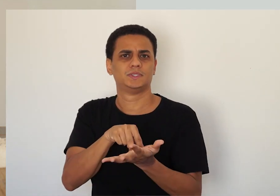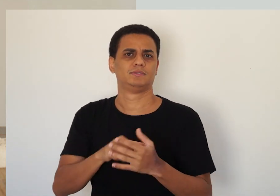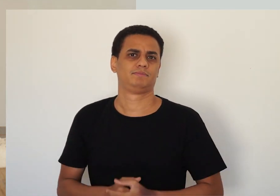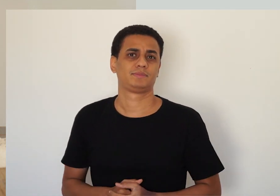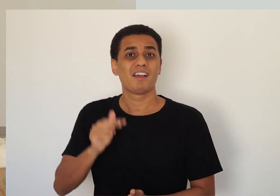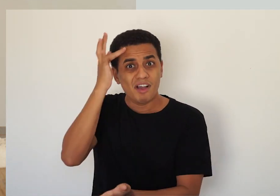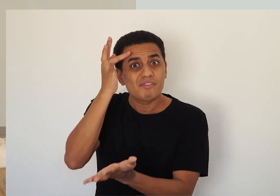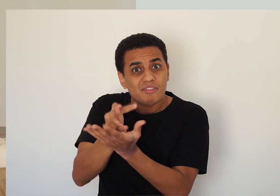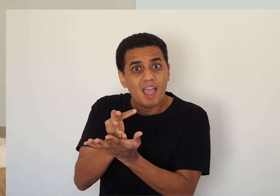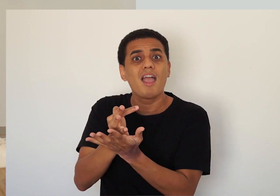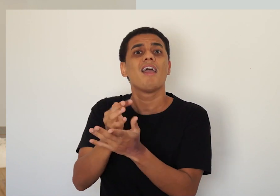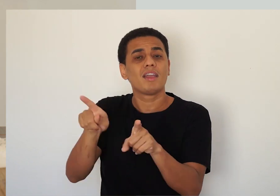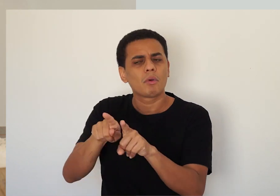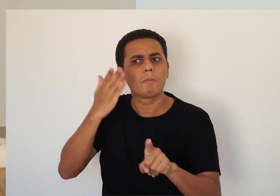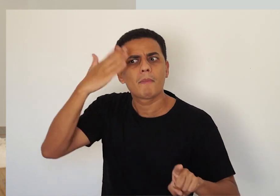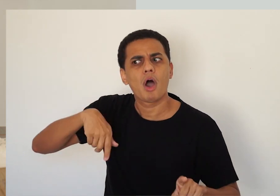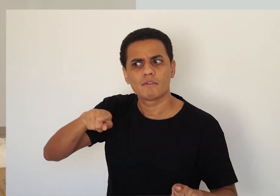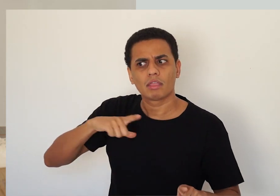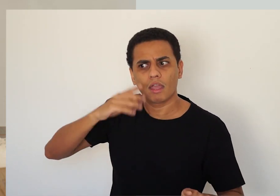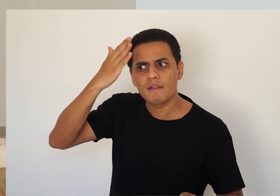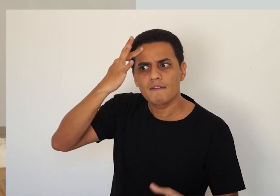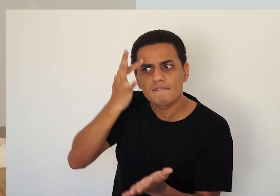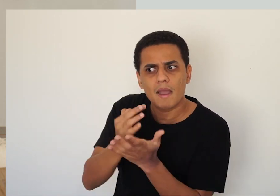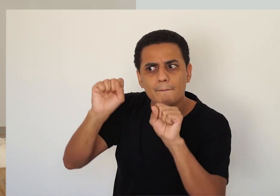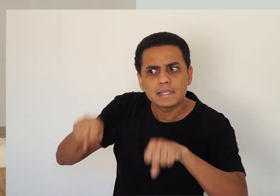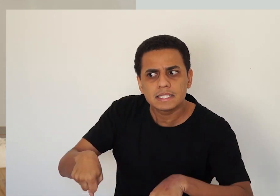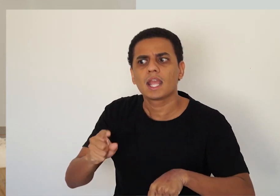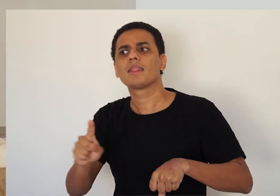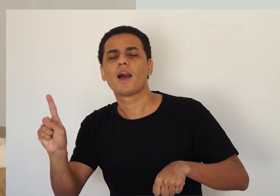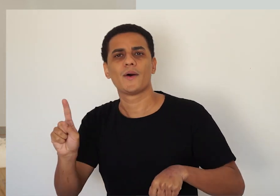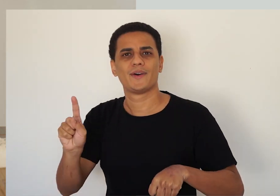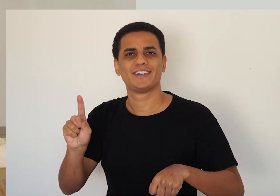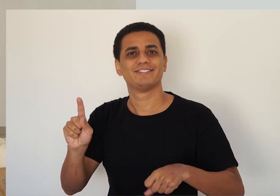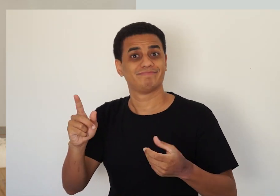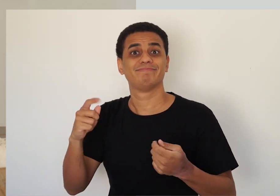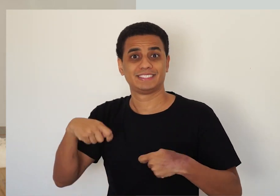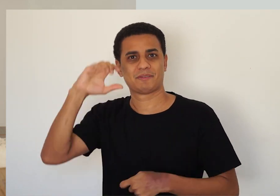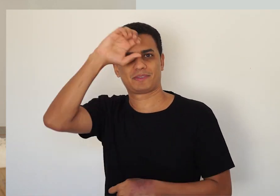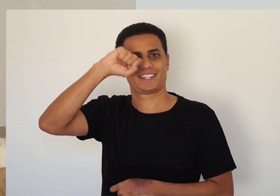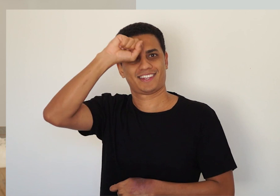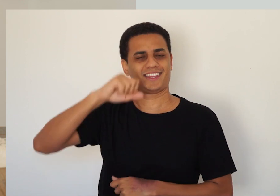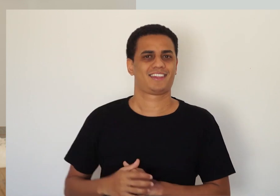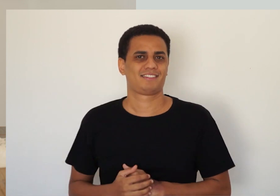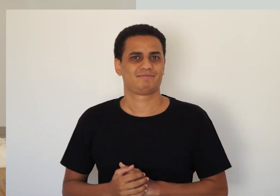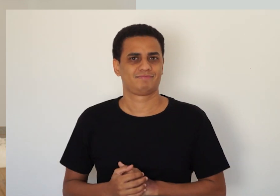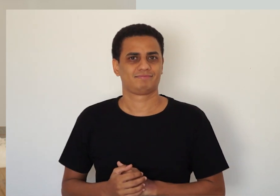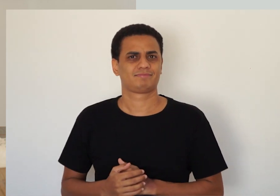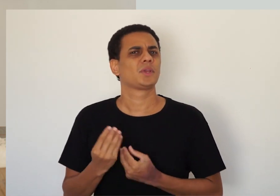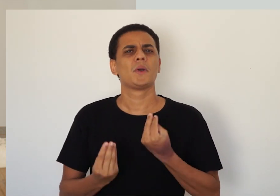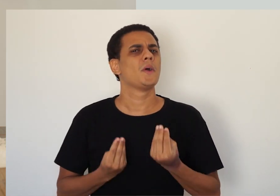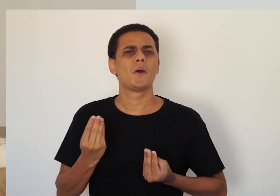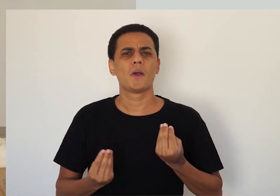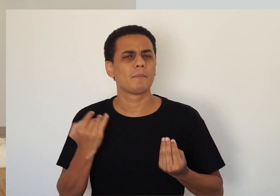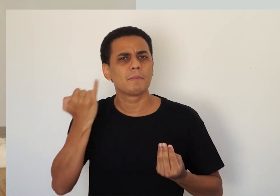fé, ela é testada no meio das provações. E nós precisamos entender esse processo pedagógico